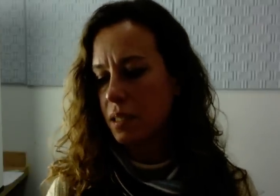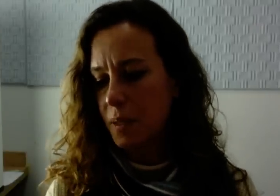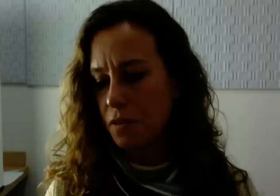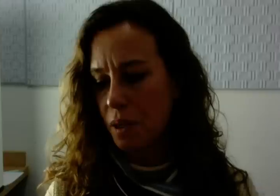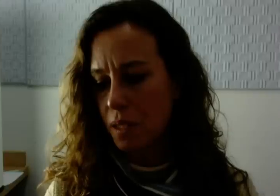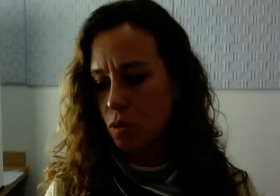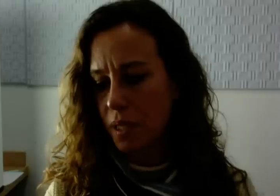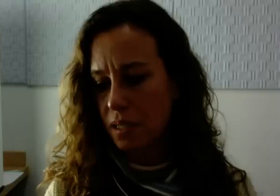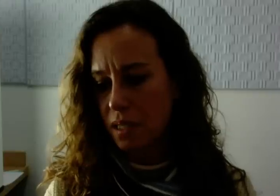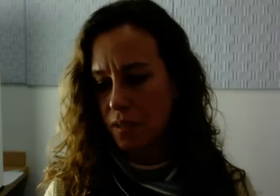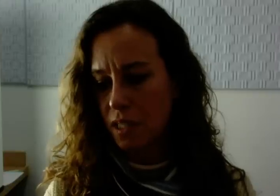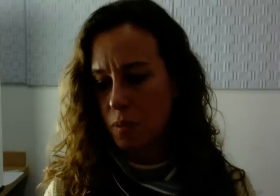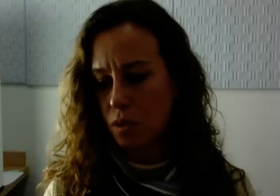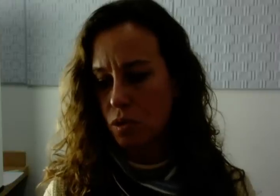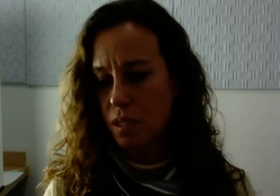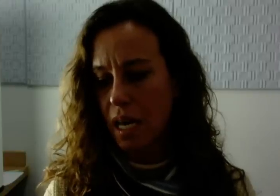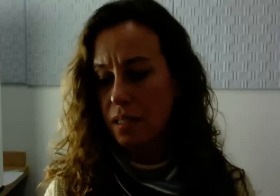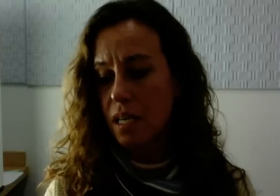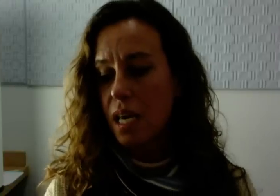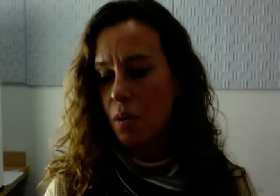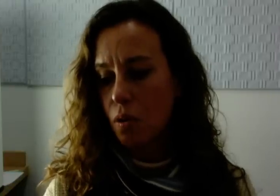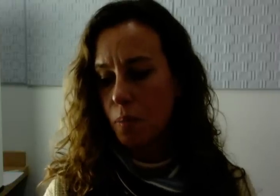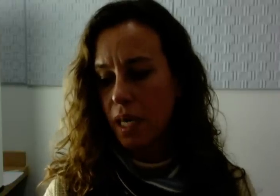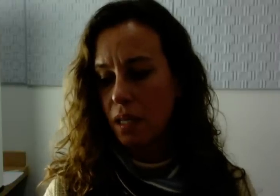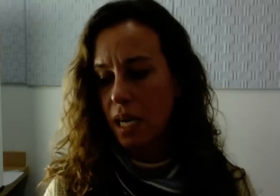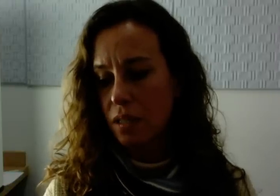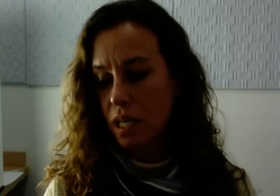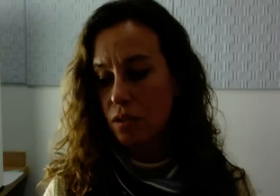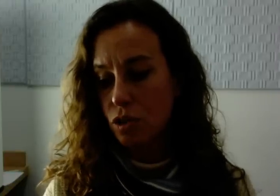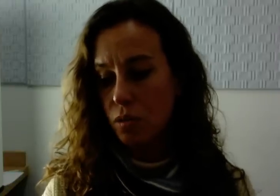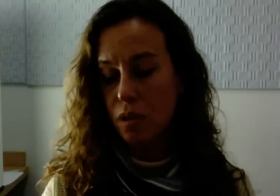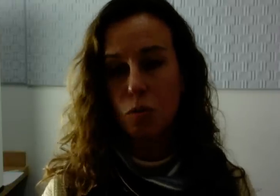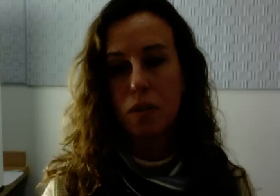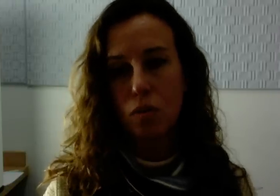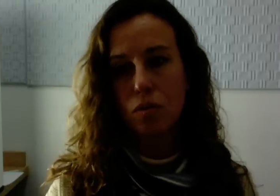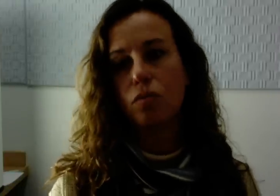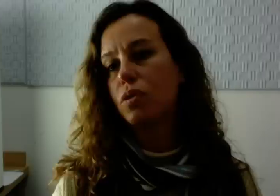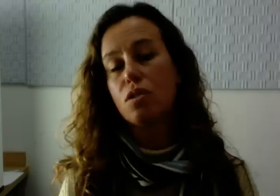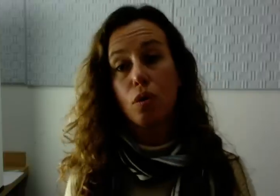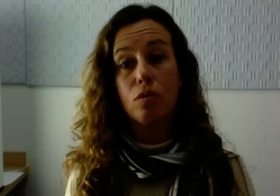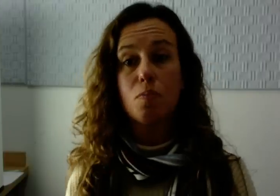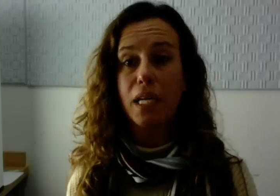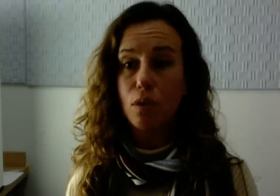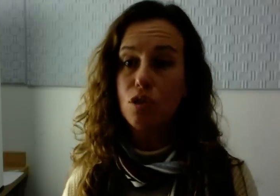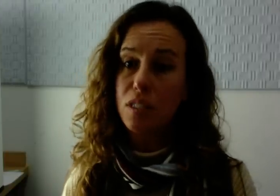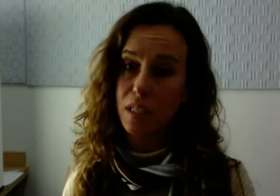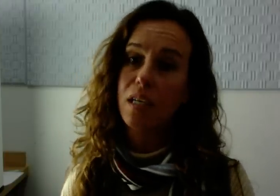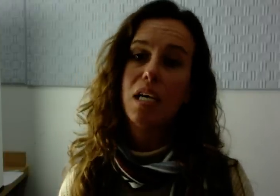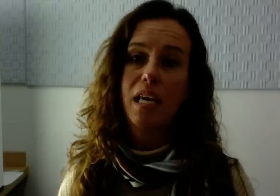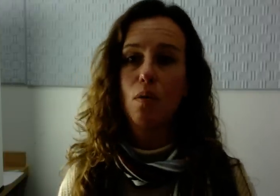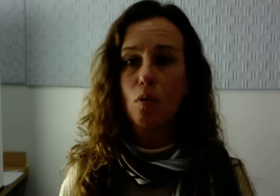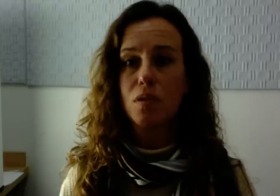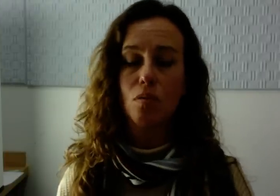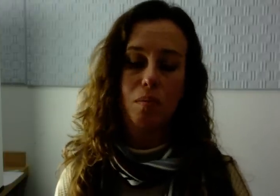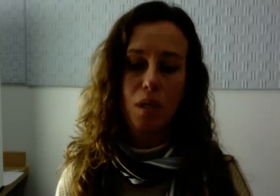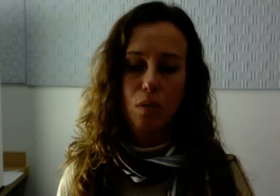então especificamente sobre as as deficiências psicossociais eu acompanhei casos de inclusão de pessoas com no transtorno do espectro autista